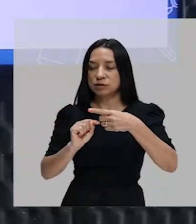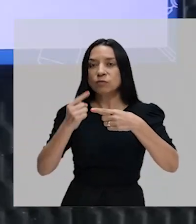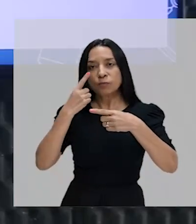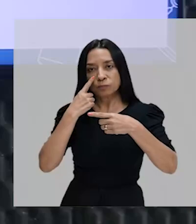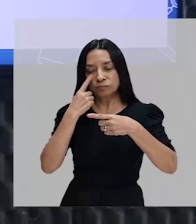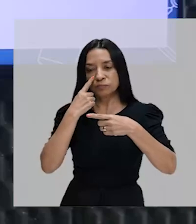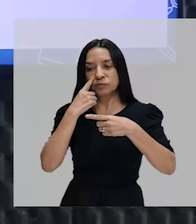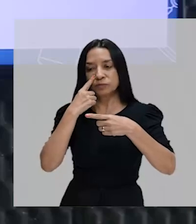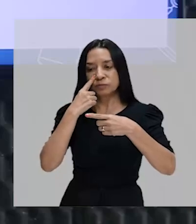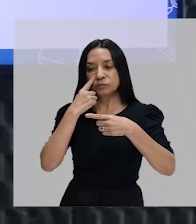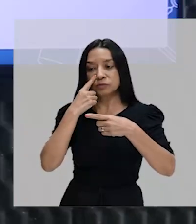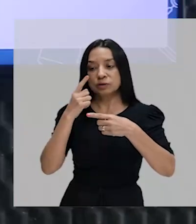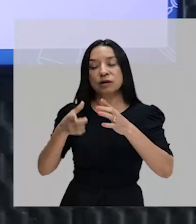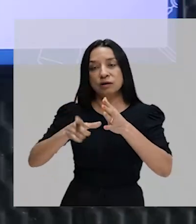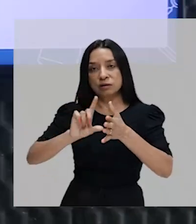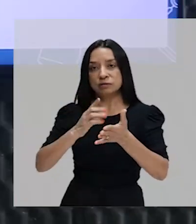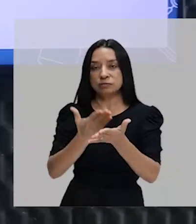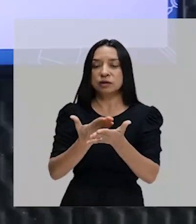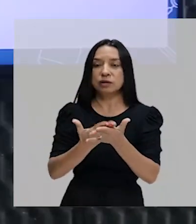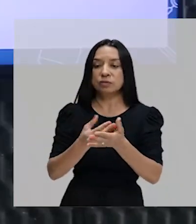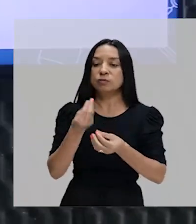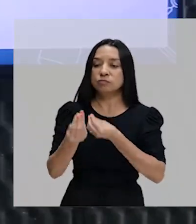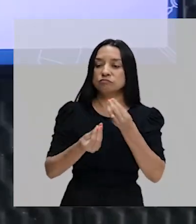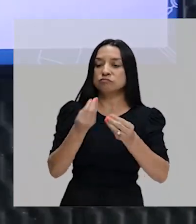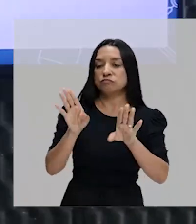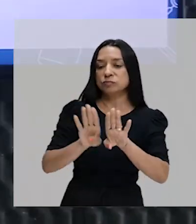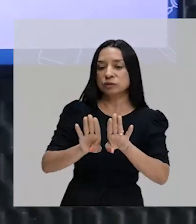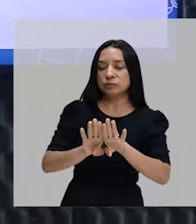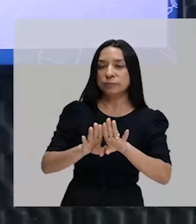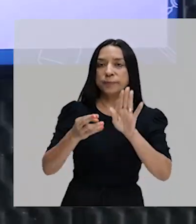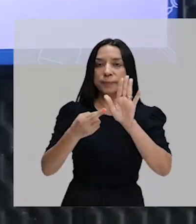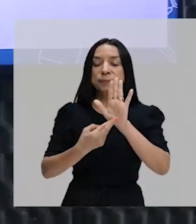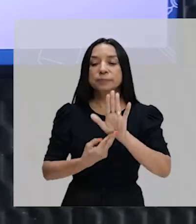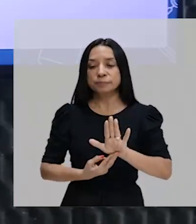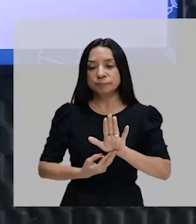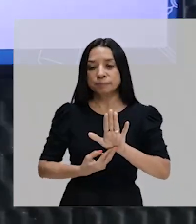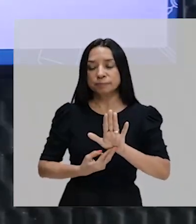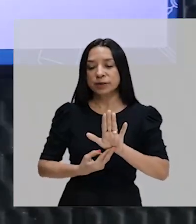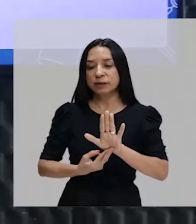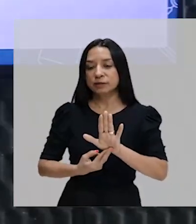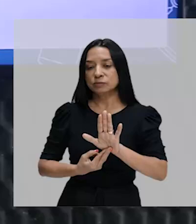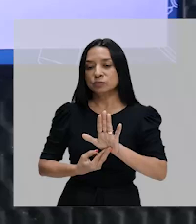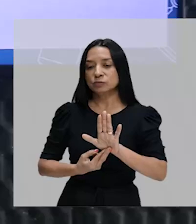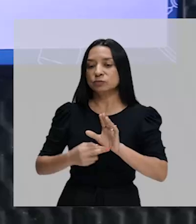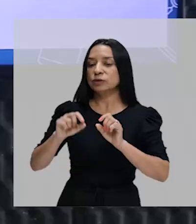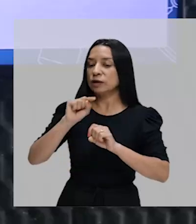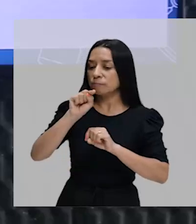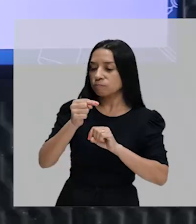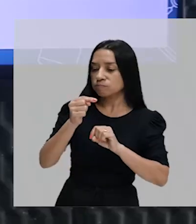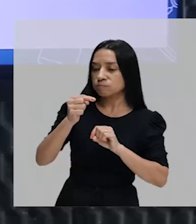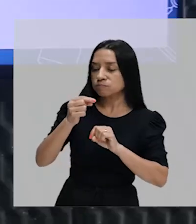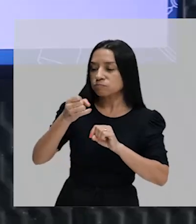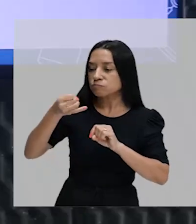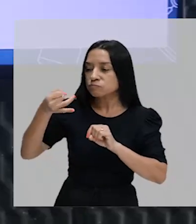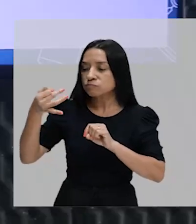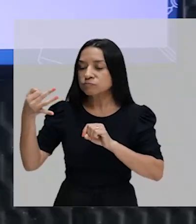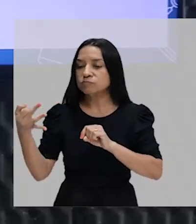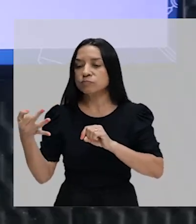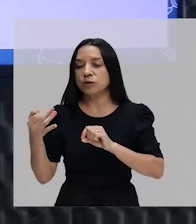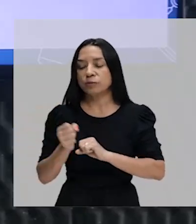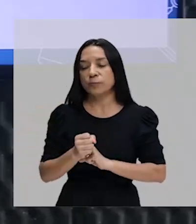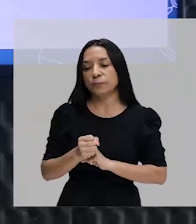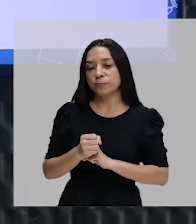né, na aula anterior, como também podem ser representados na chamada notação decimal.